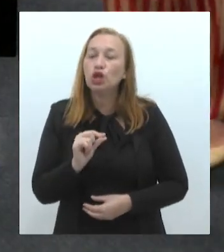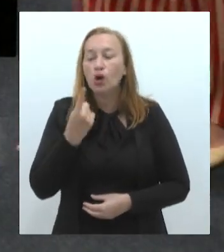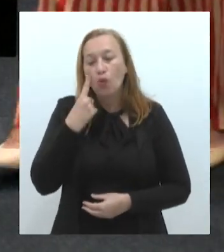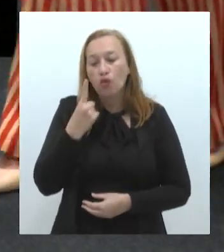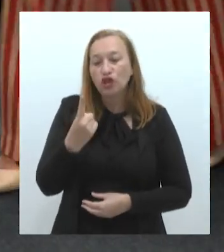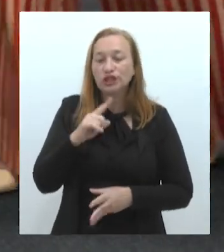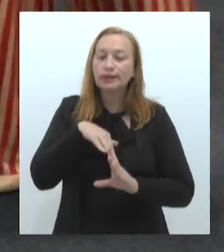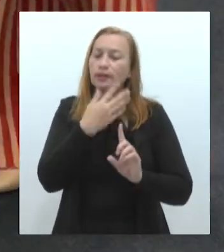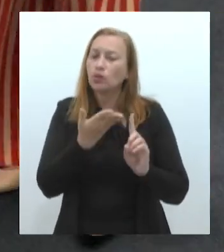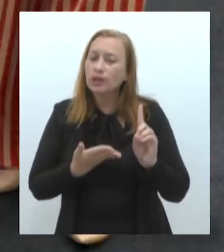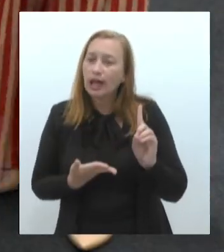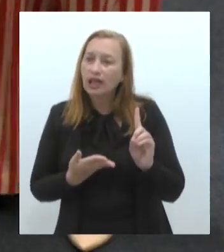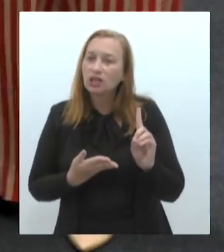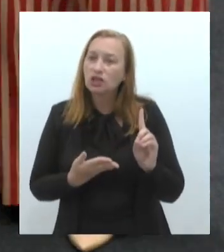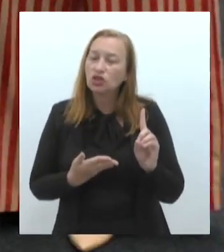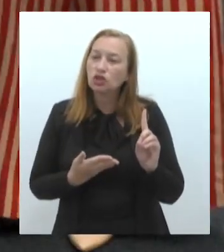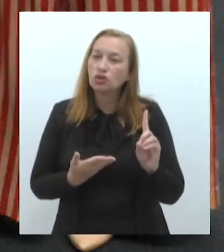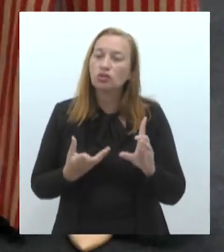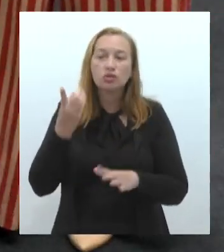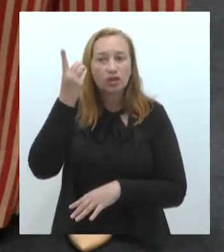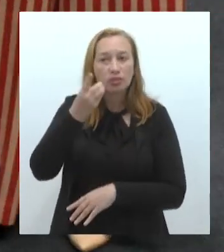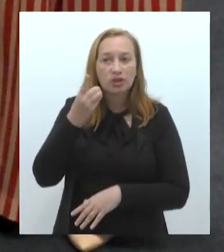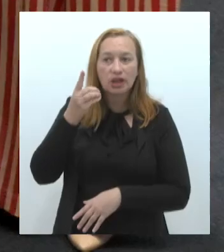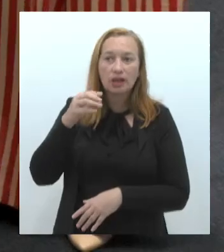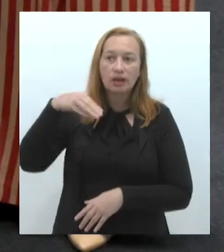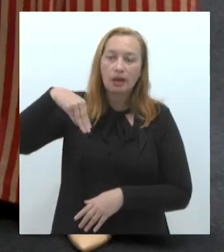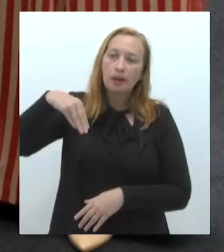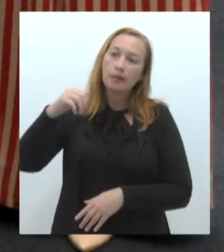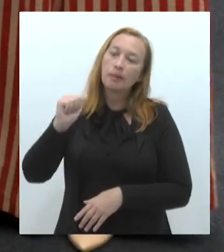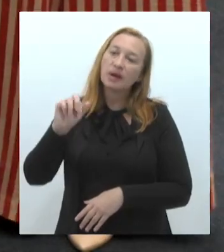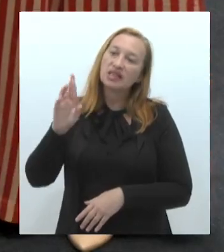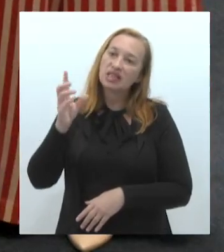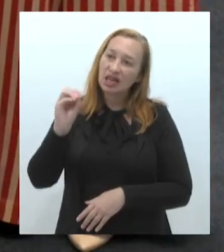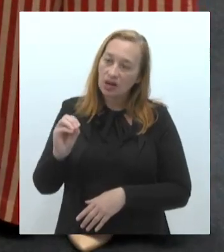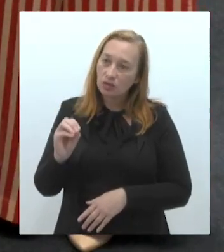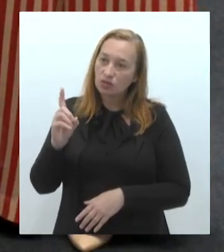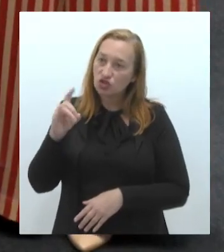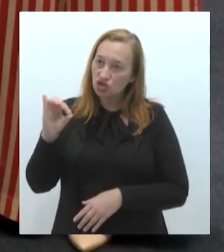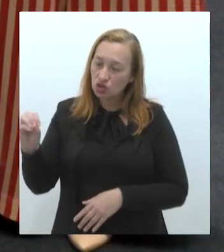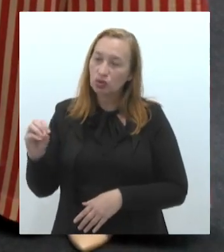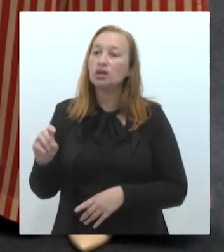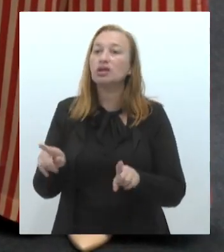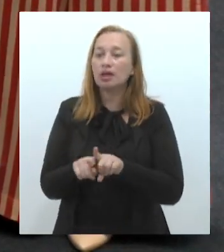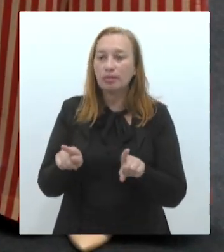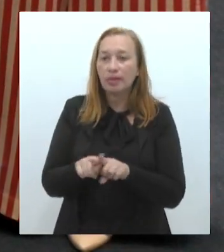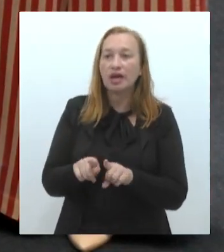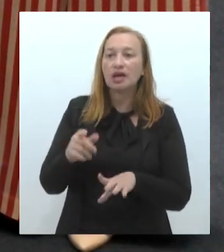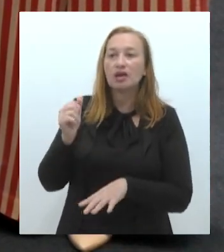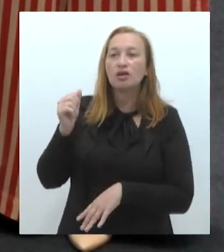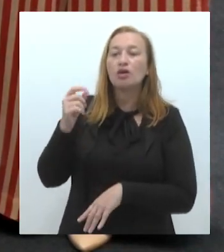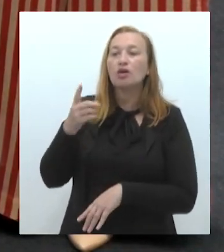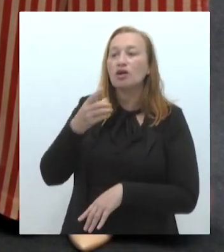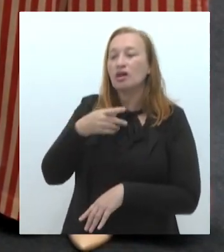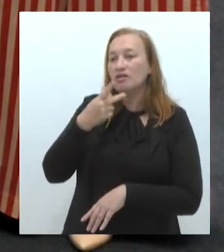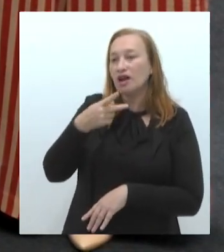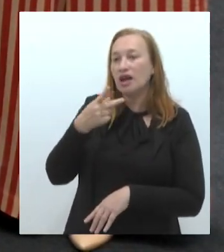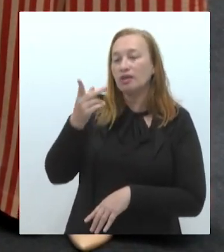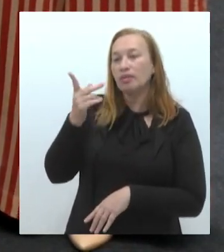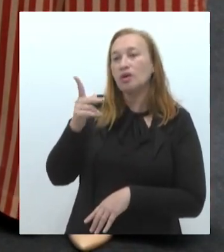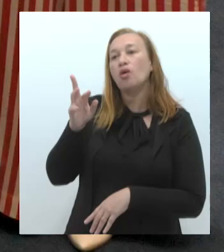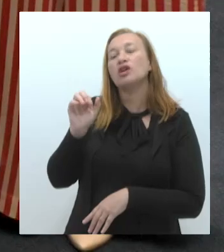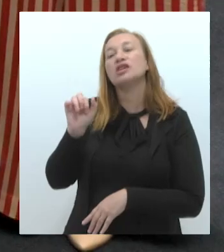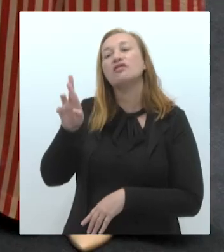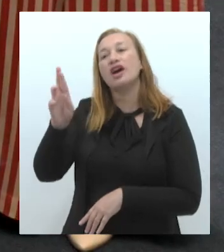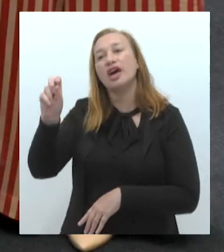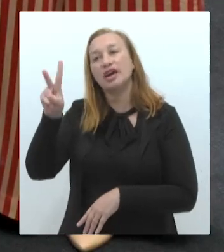essa homenagem do deputado Marcelo Dino e também essa anunciada pelo Rosenberg, muito positivas pelo